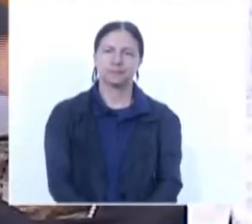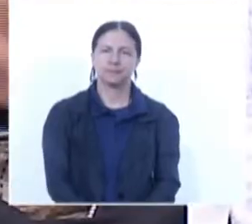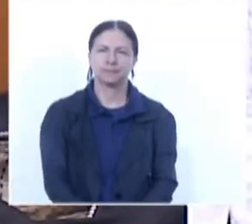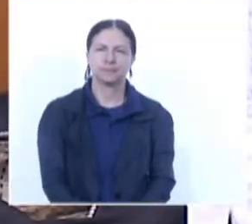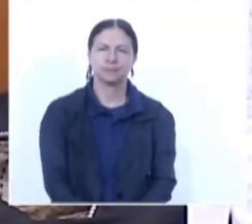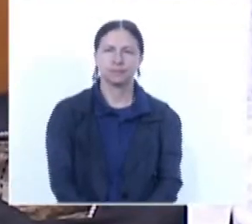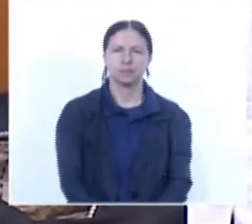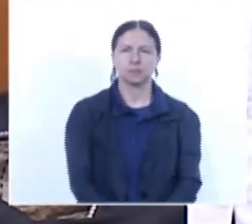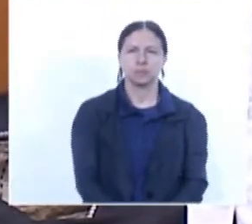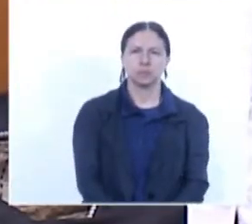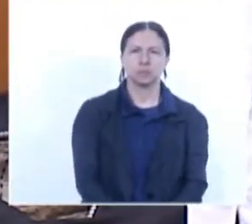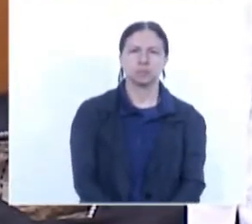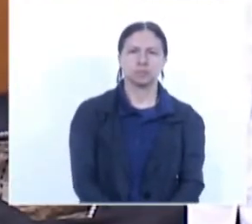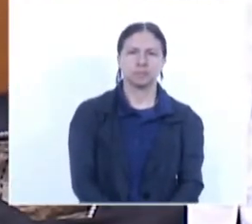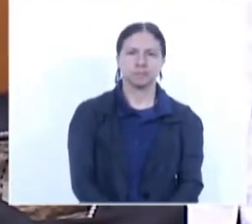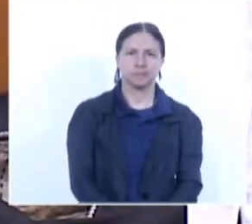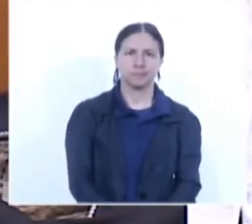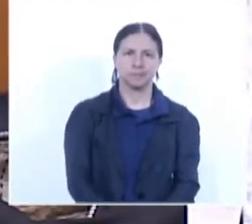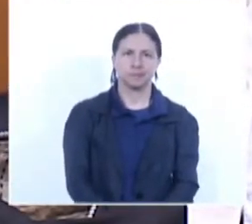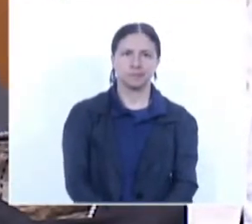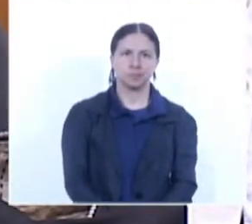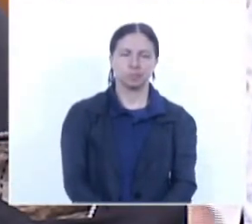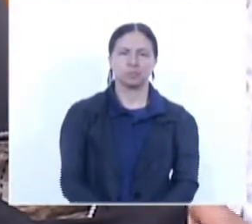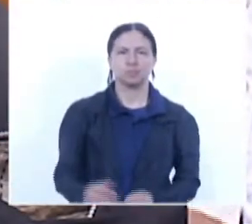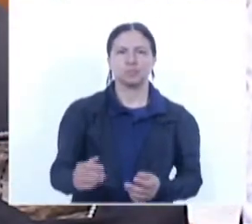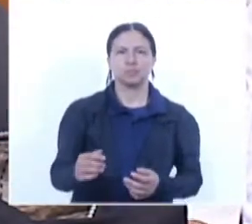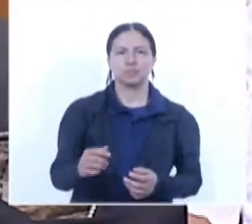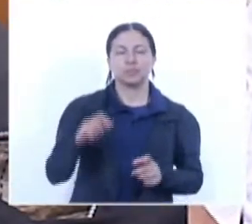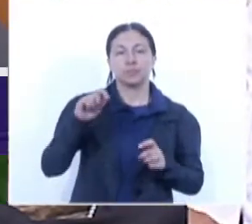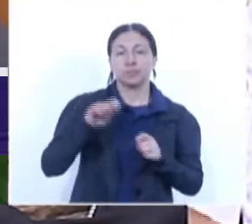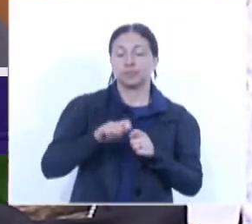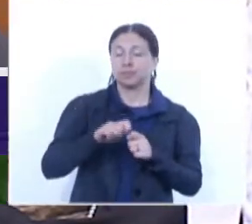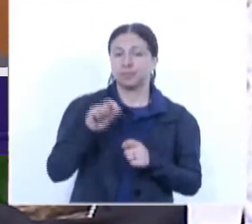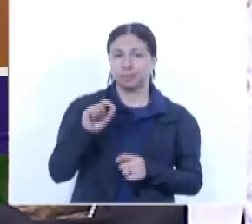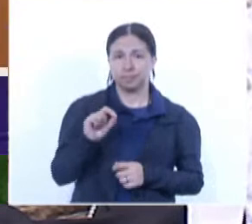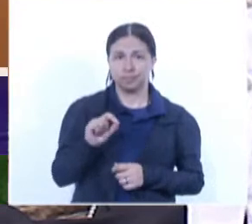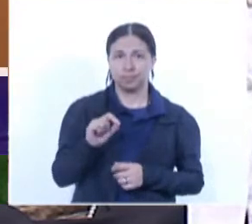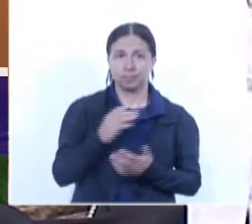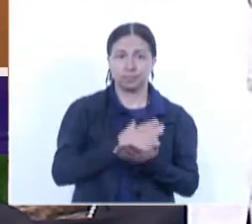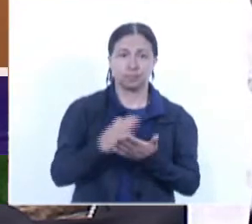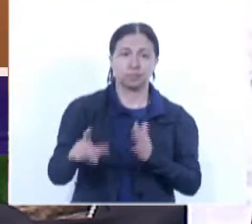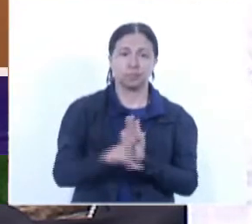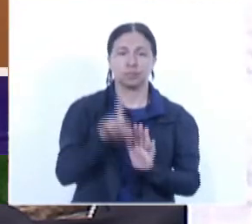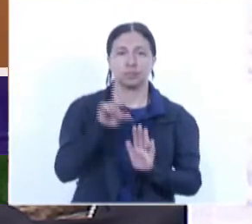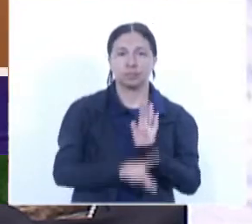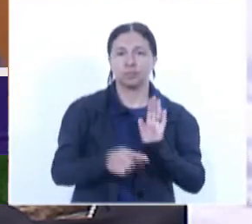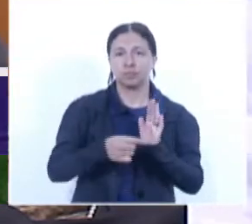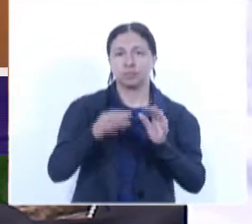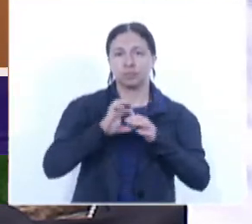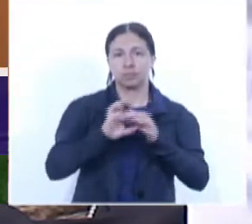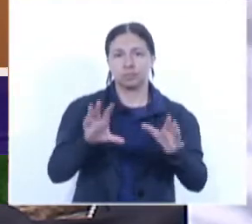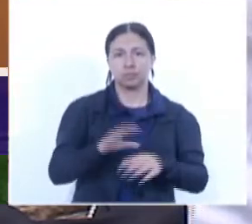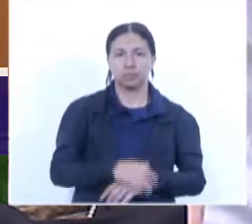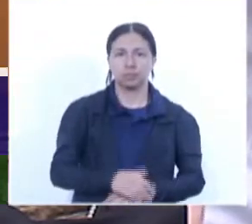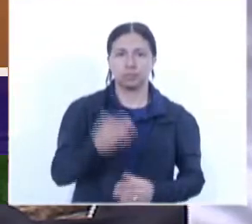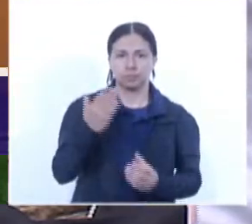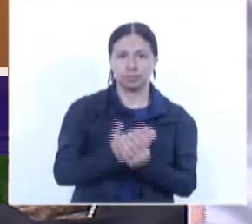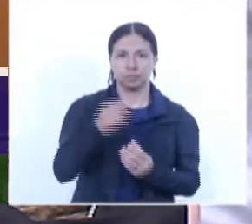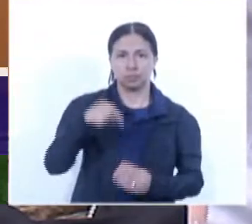neste momento iremos deliberar os projetos protocolados na casa